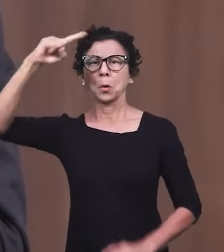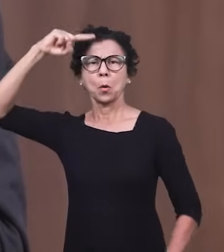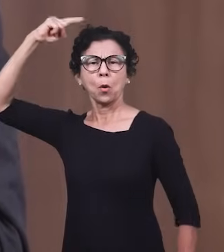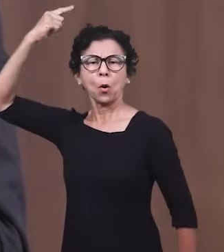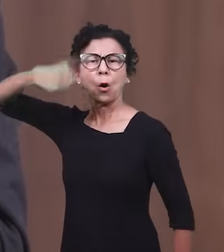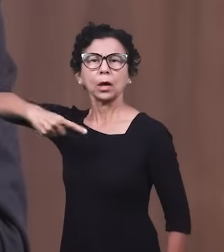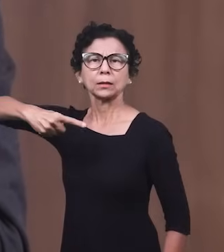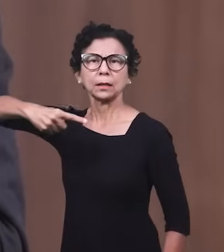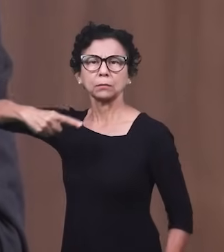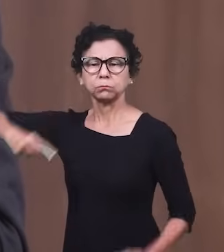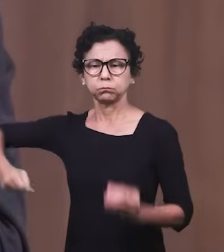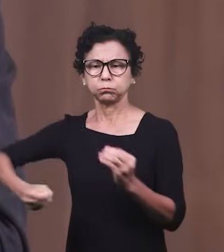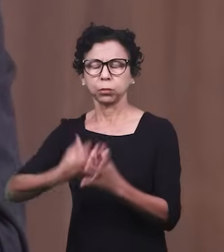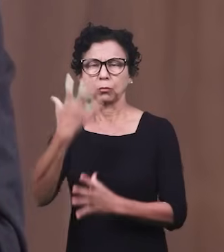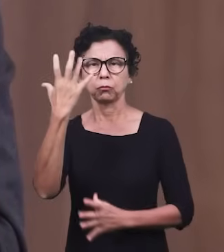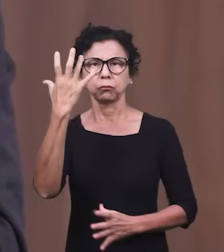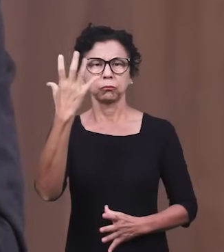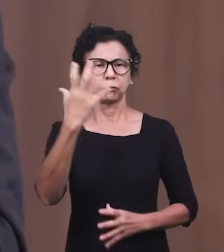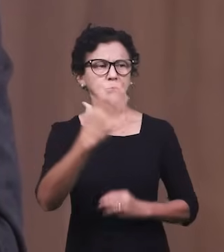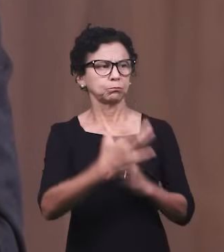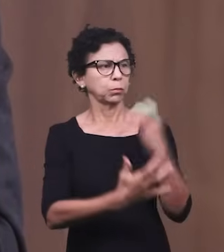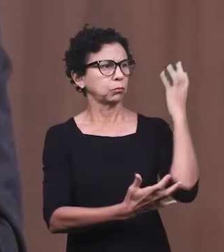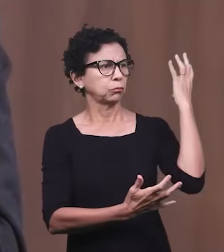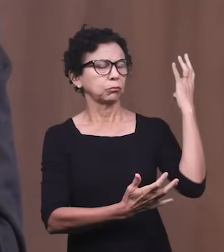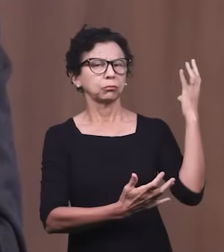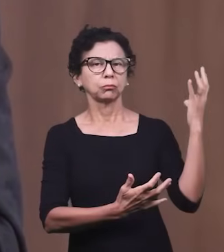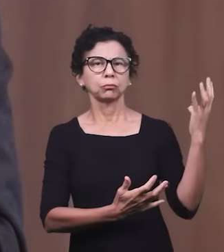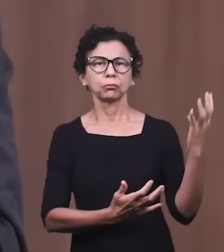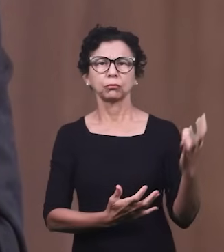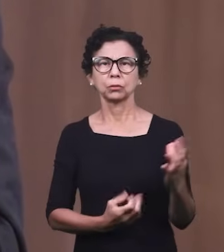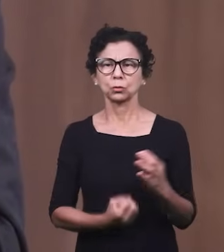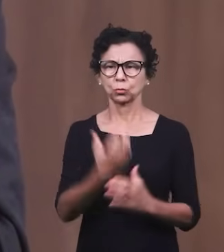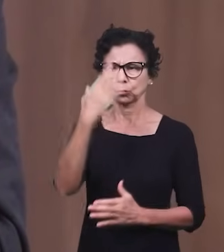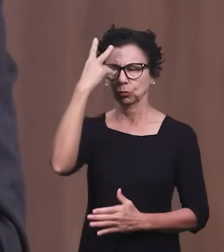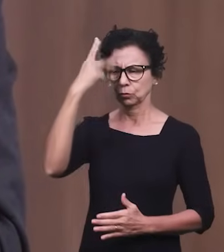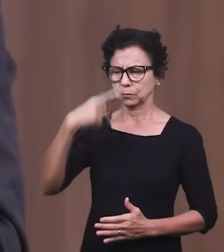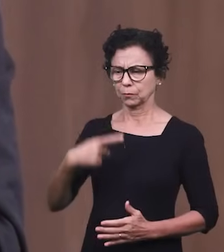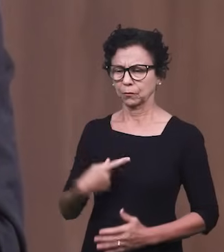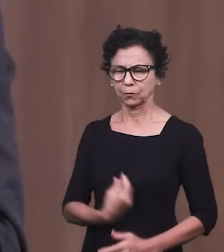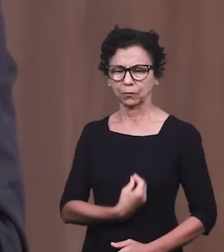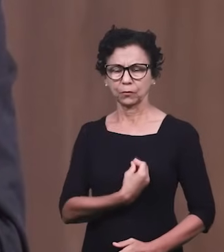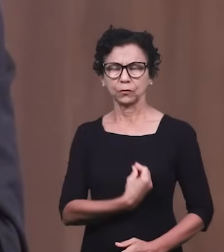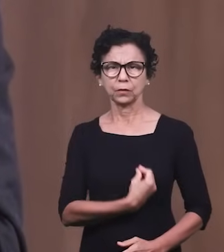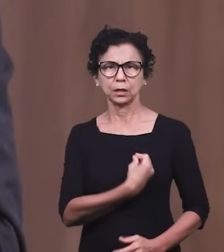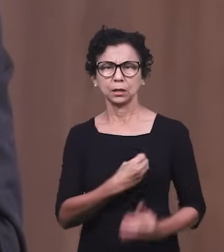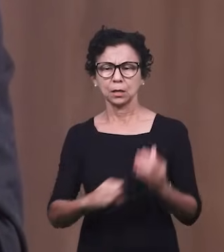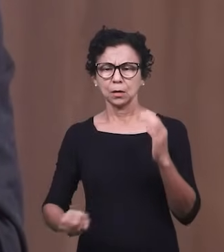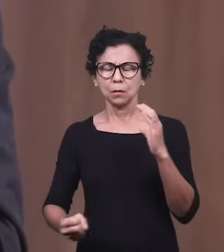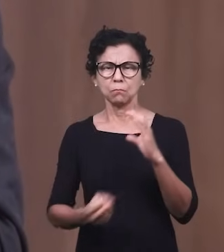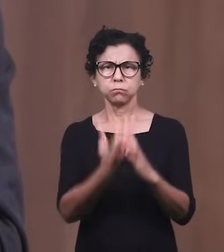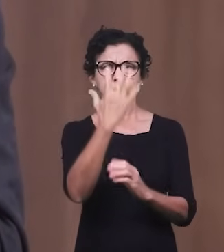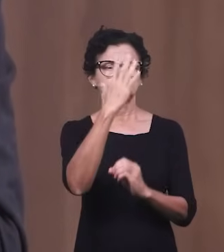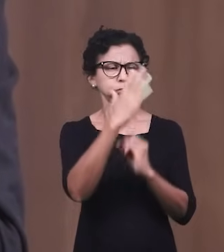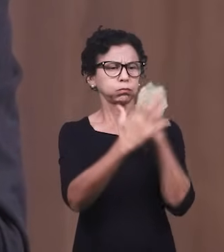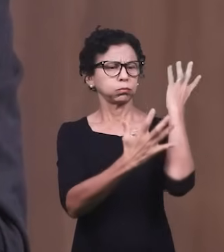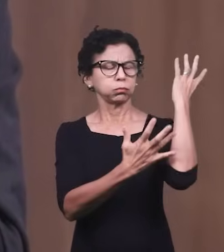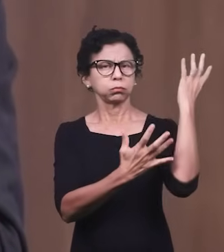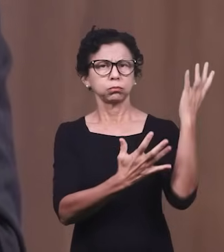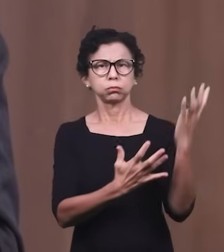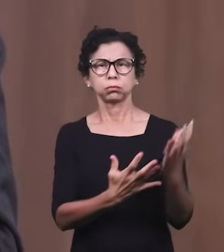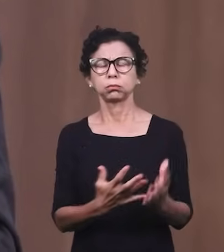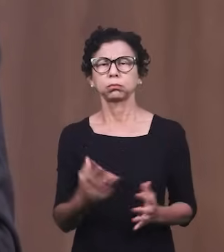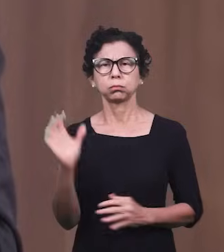o poder da palavra né poder da palavra para formar a vida né E como o Pastor Tiago bem colocou aqui Esse